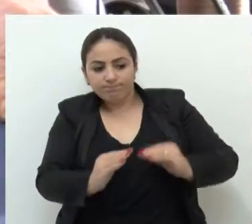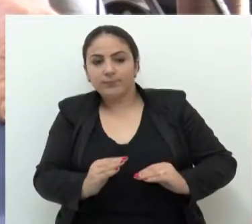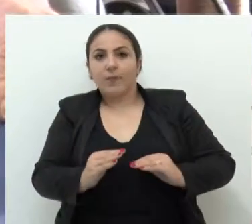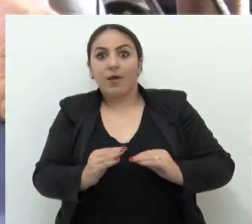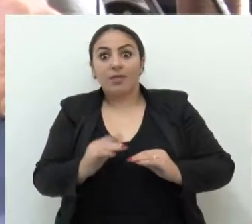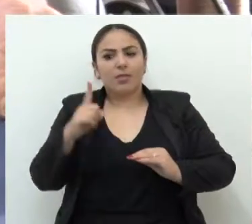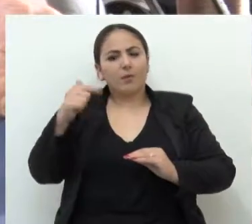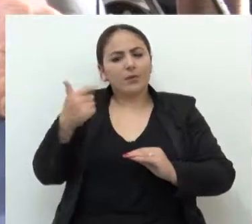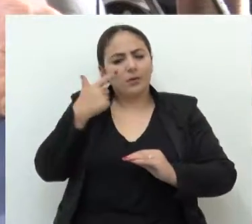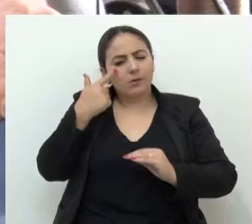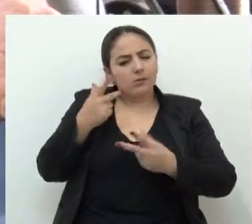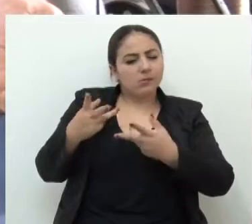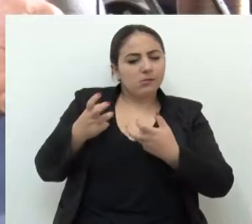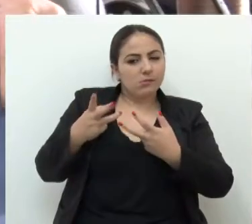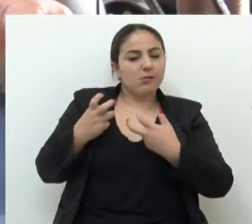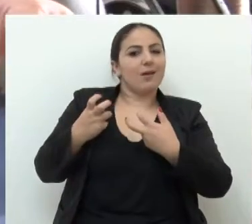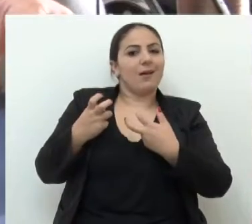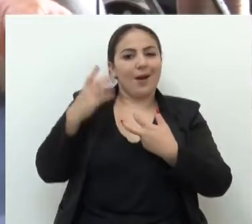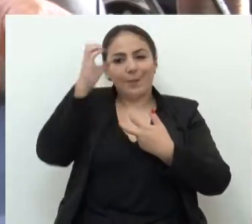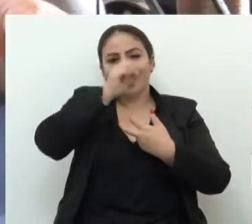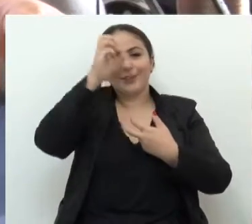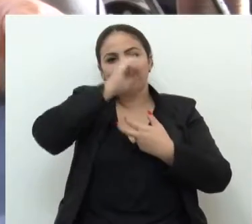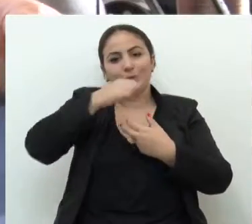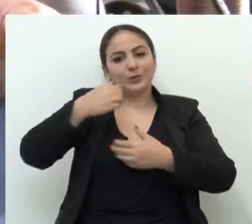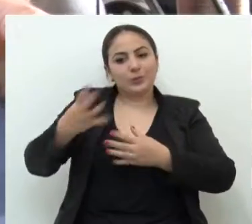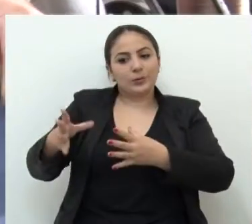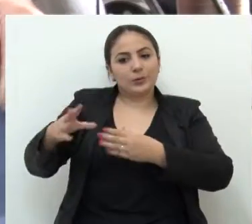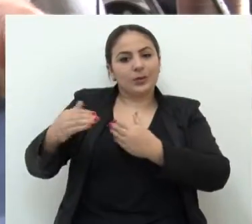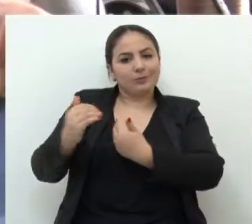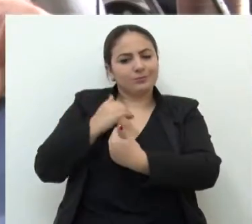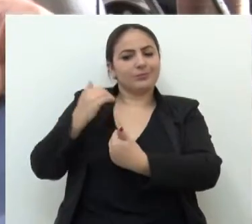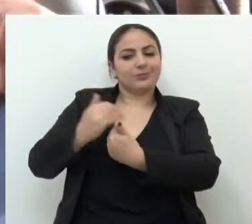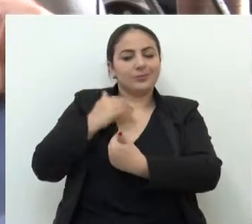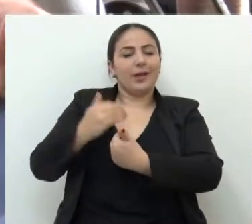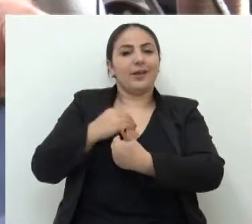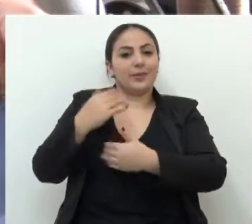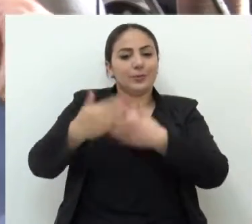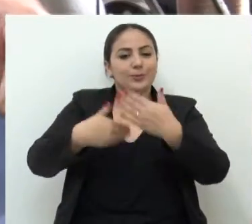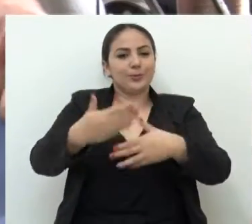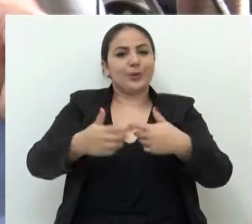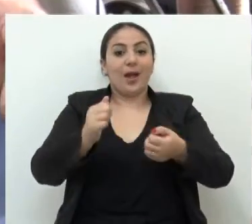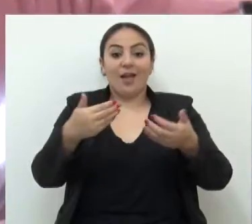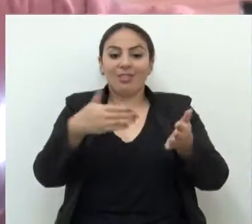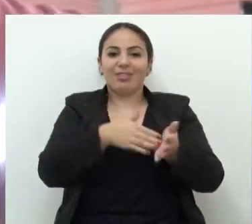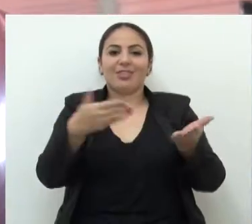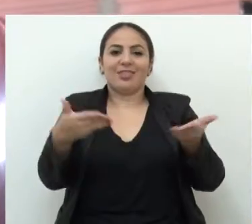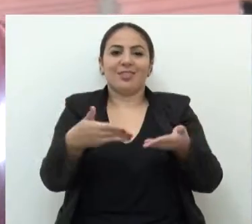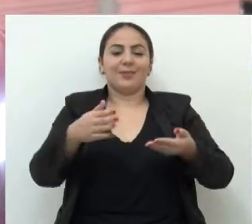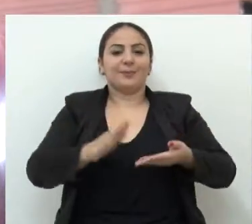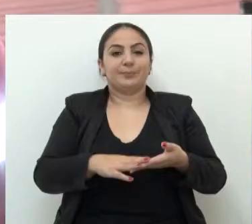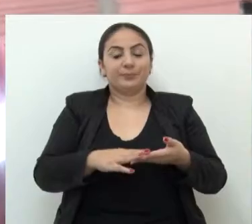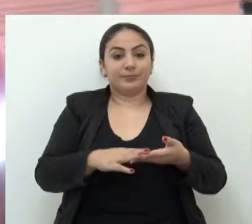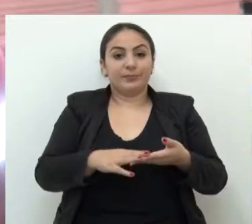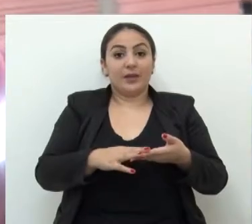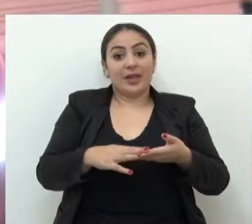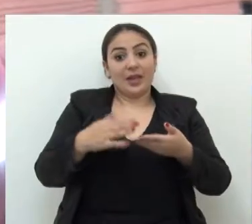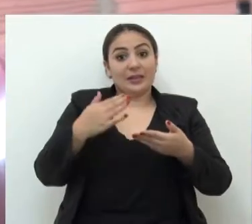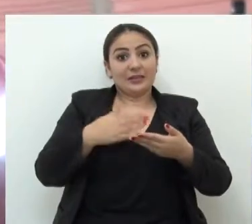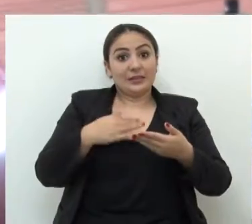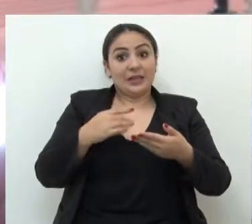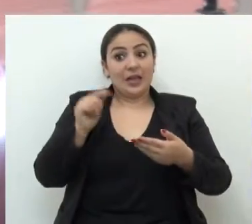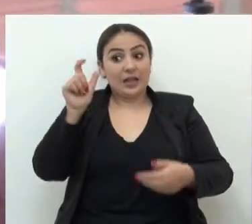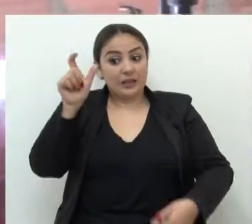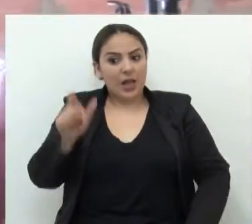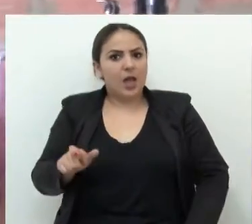fui evoluindo e pegando o lado deles também, né? Que continua até hoje. O nosso entrevistado